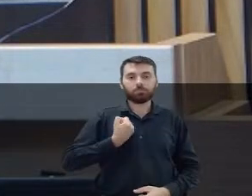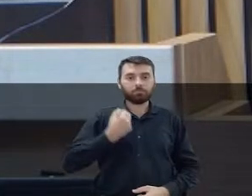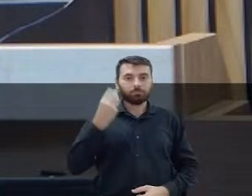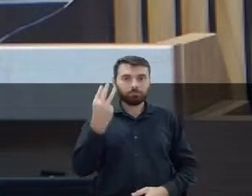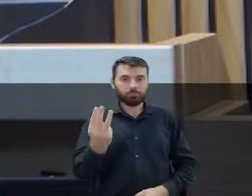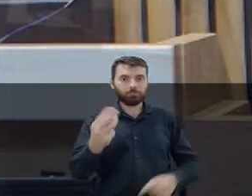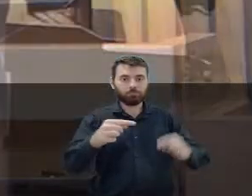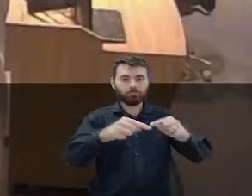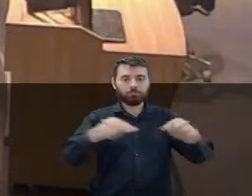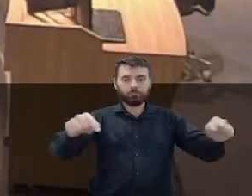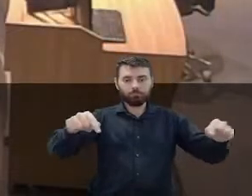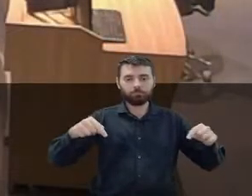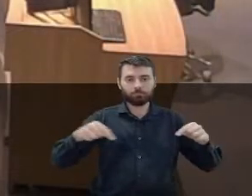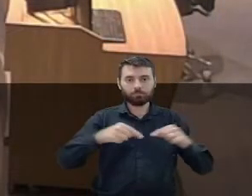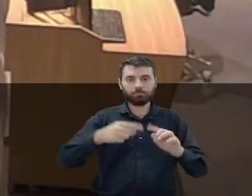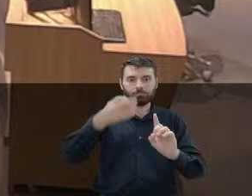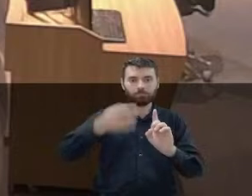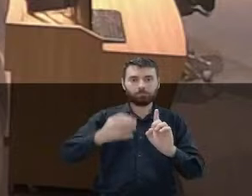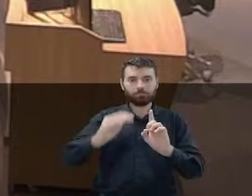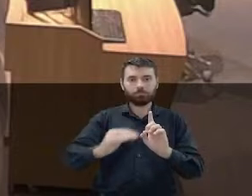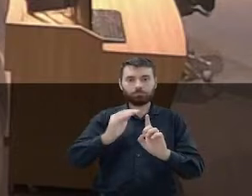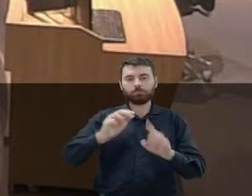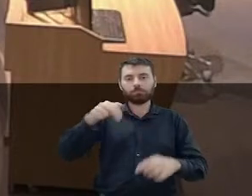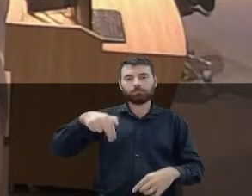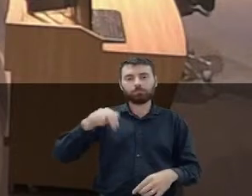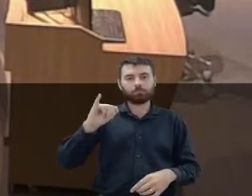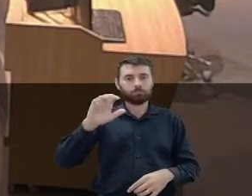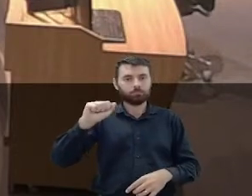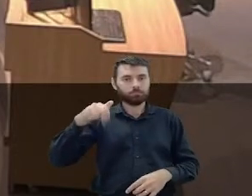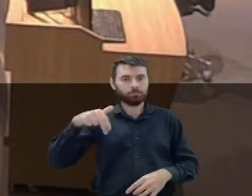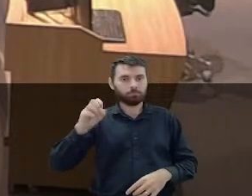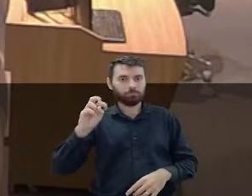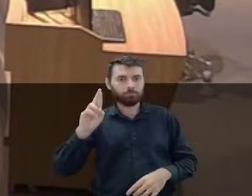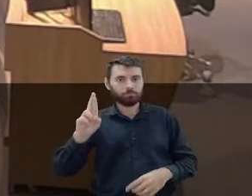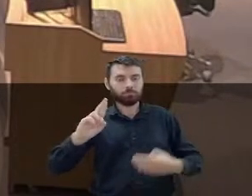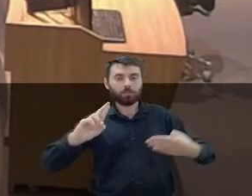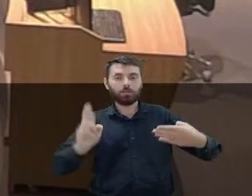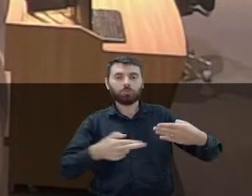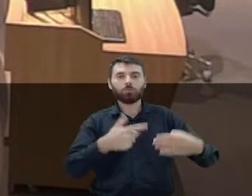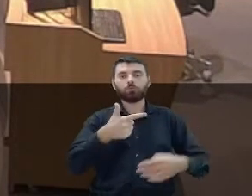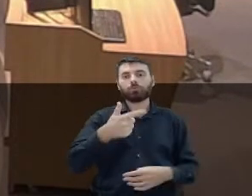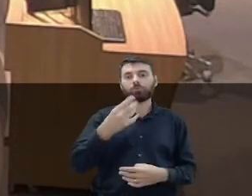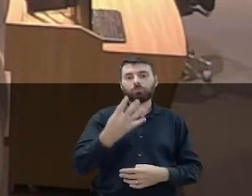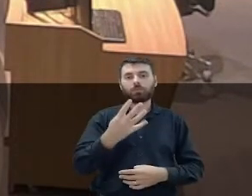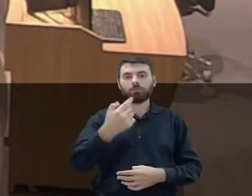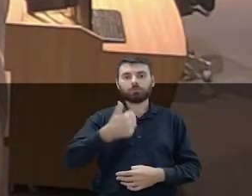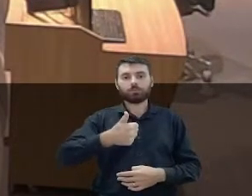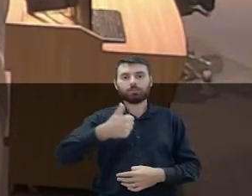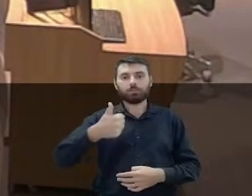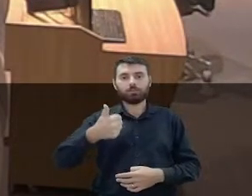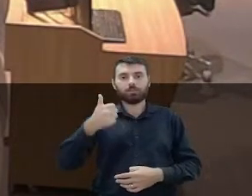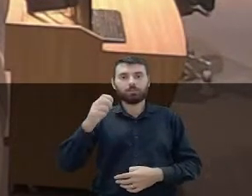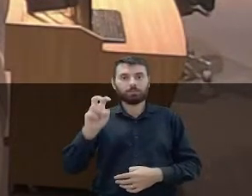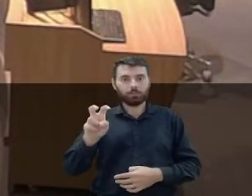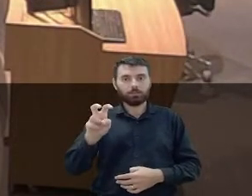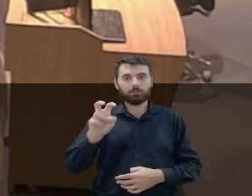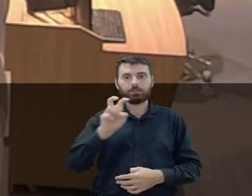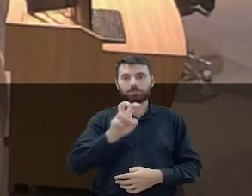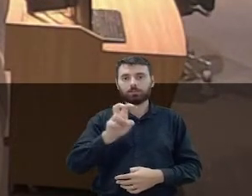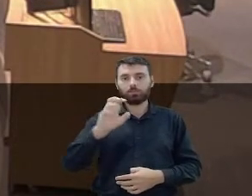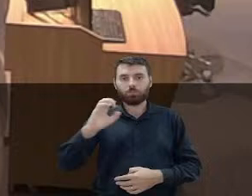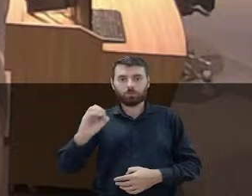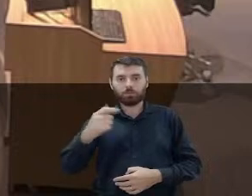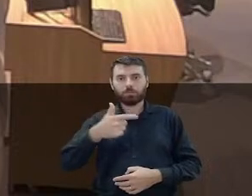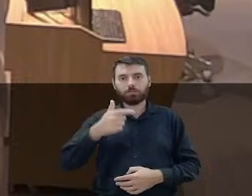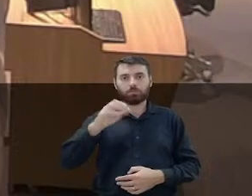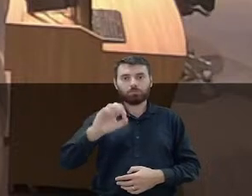do desembargador Nicanor de Araújo Lima. Recurso ordinário 24.115, dígito 50/2023,